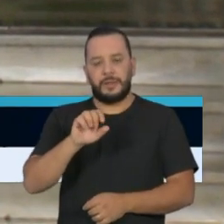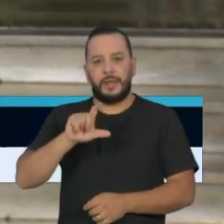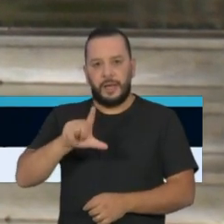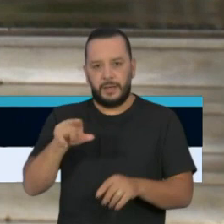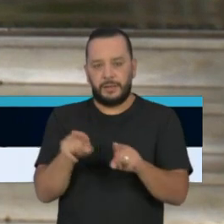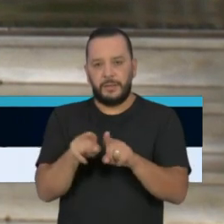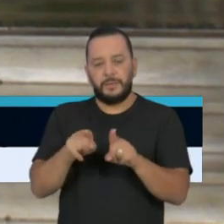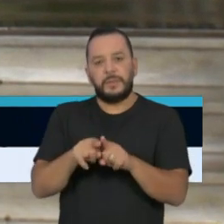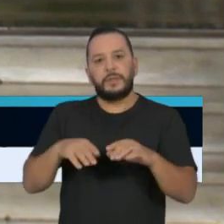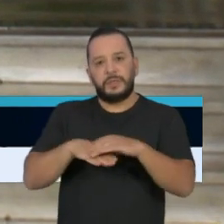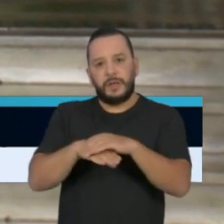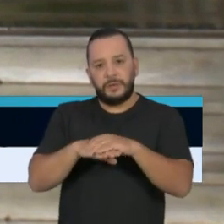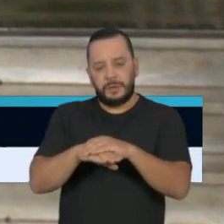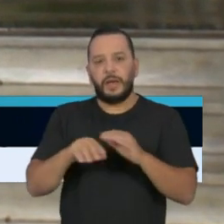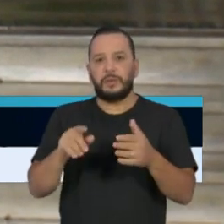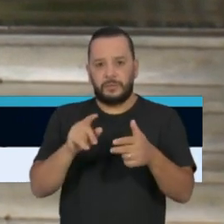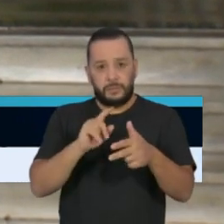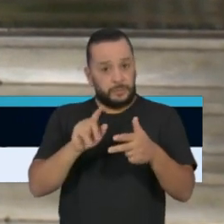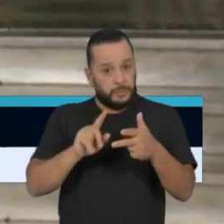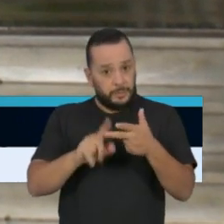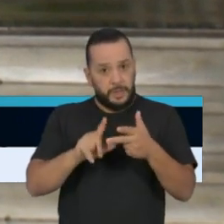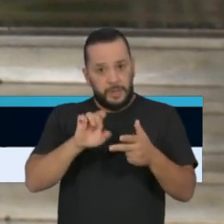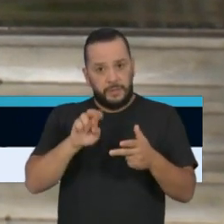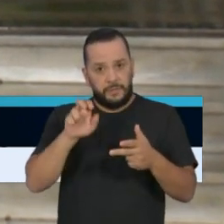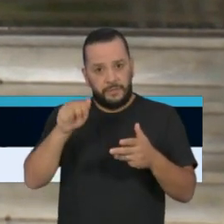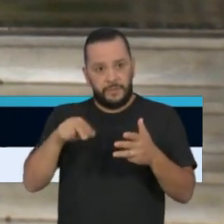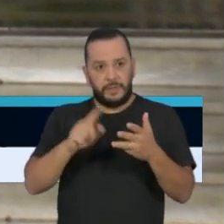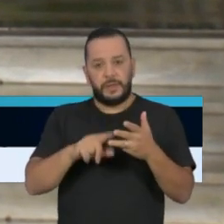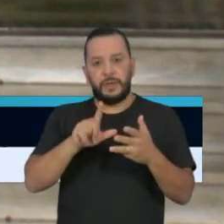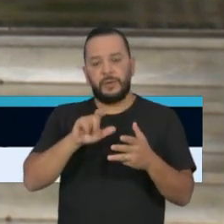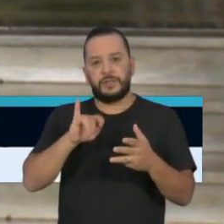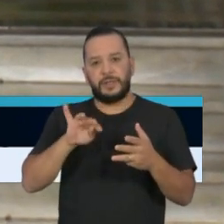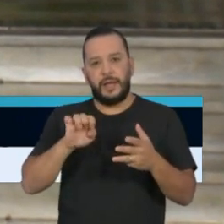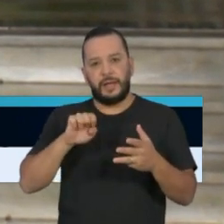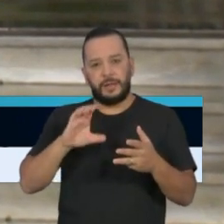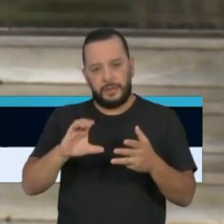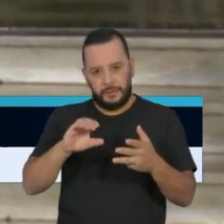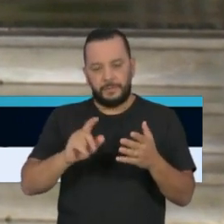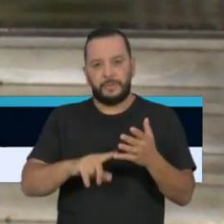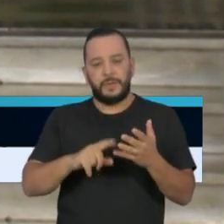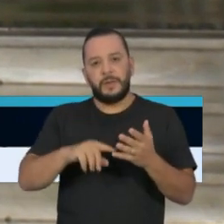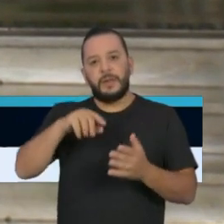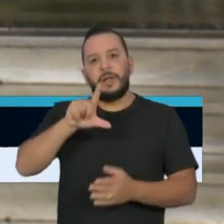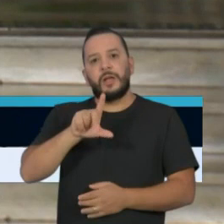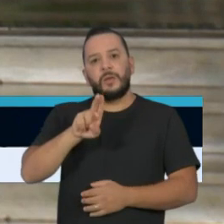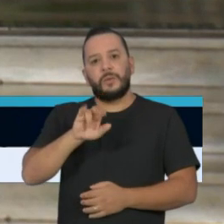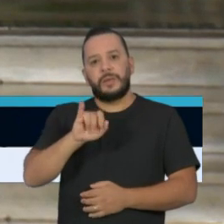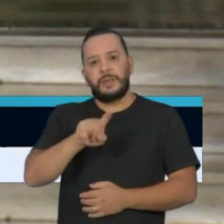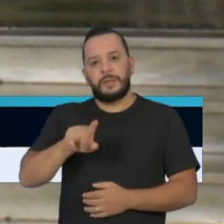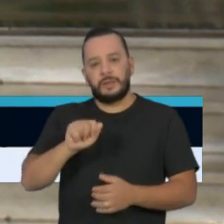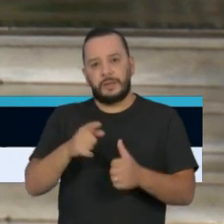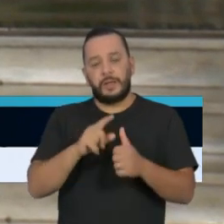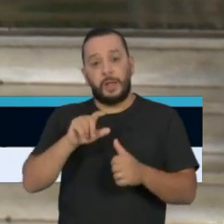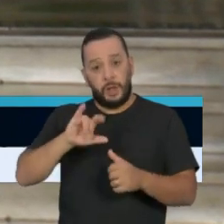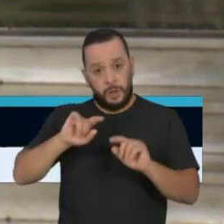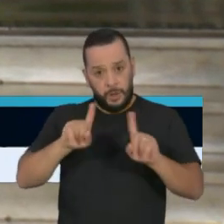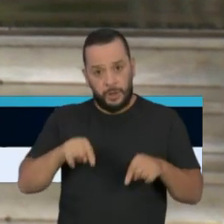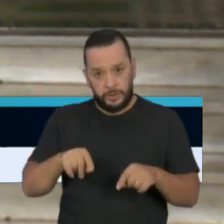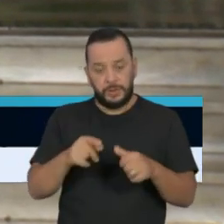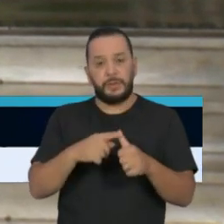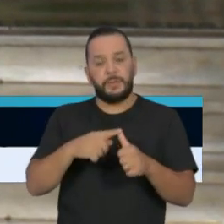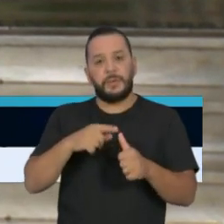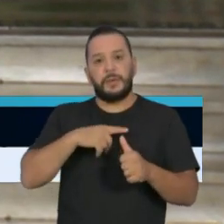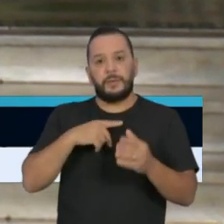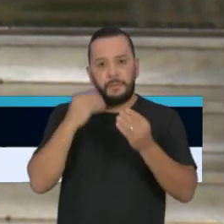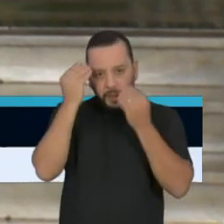Calçados, a Levan Panificação, a Logitech, o Magazine Luiza, a Mars, a Mary Kay,